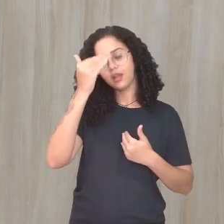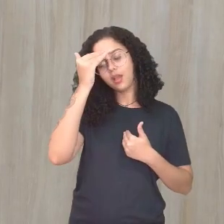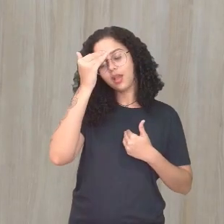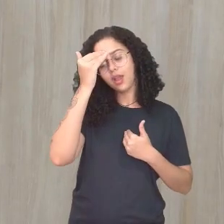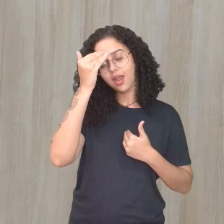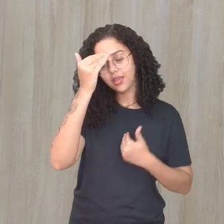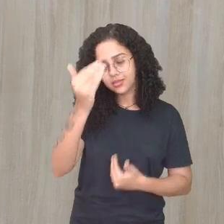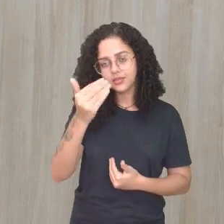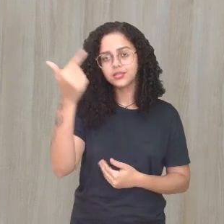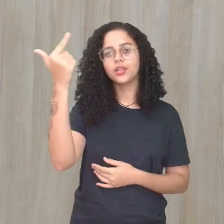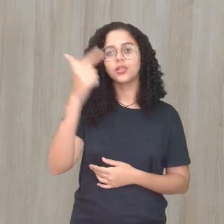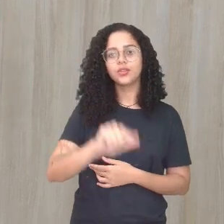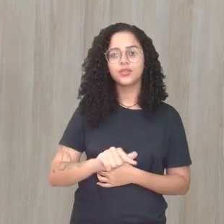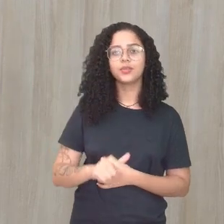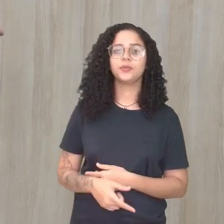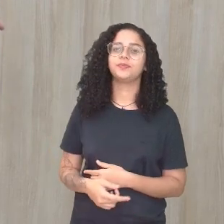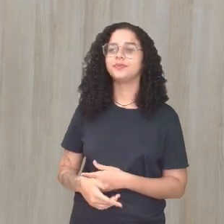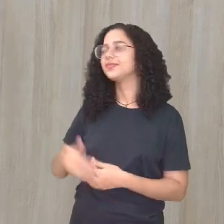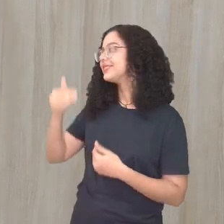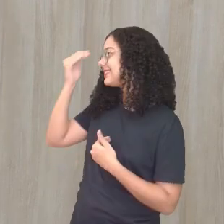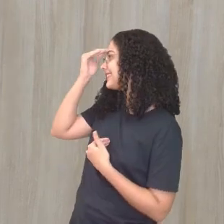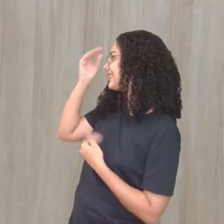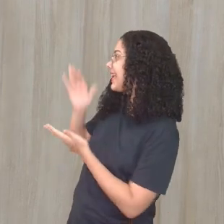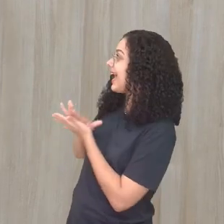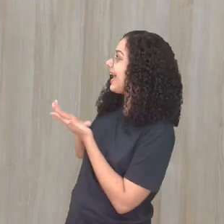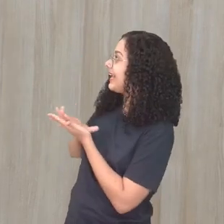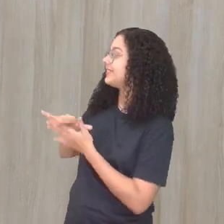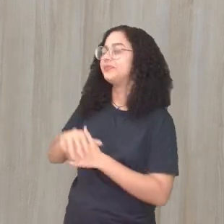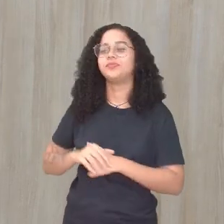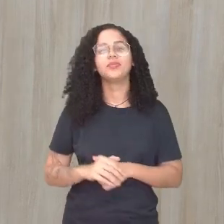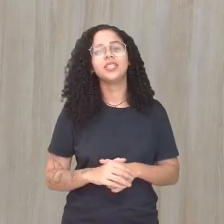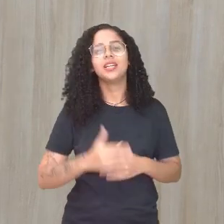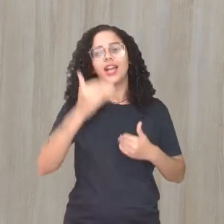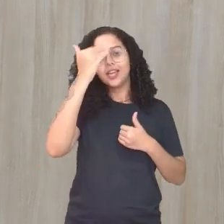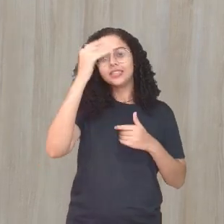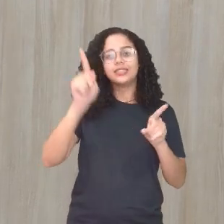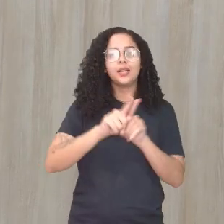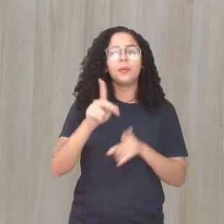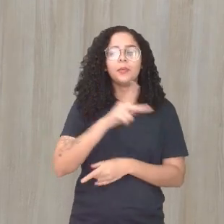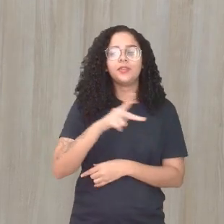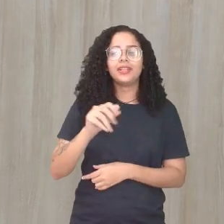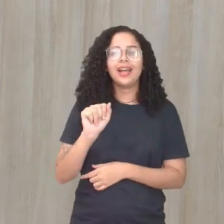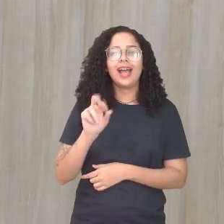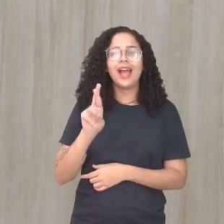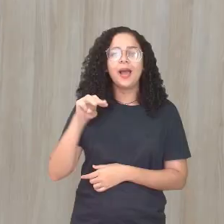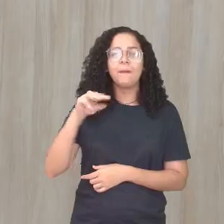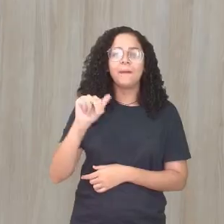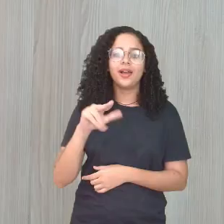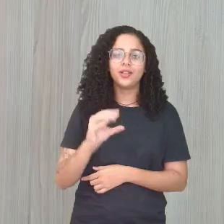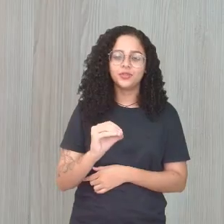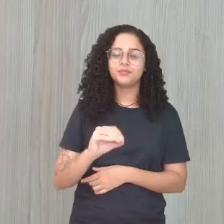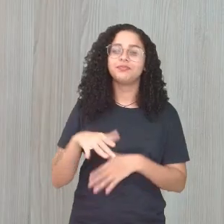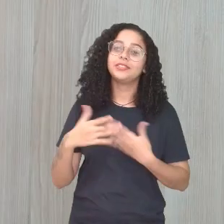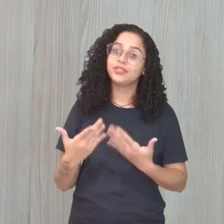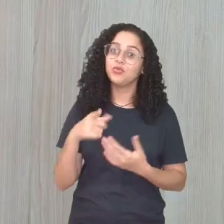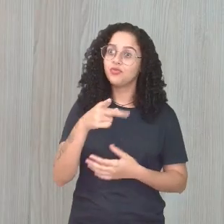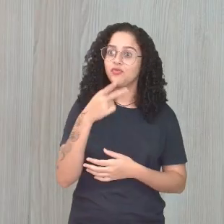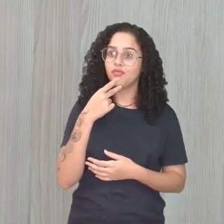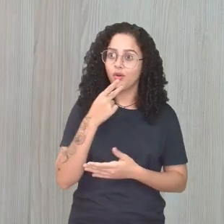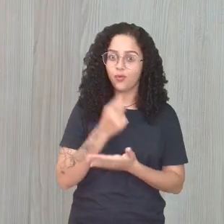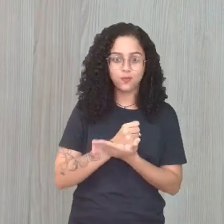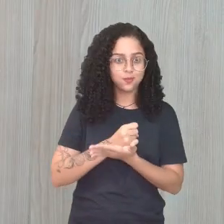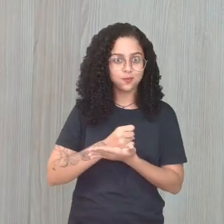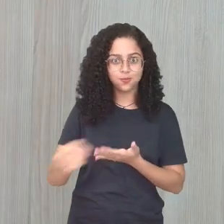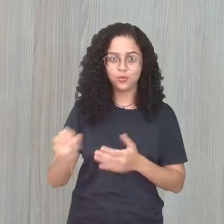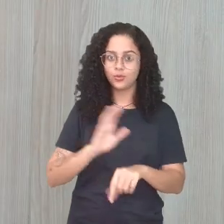Agradecer mais uma vez a Vitória, agradecer ao professor Armando. É isso aí, Armando? Então, já que tu falou que voou, que